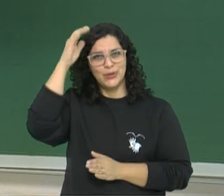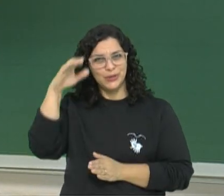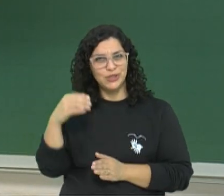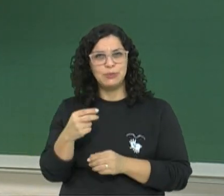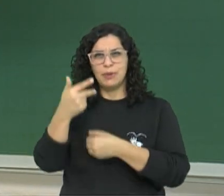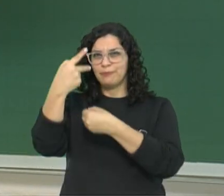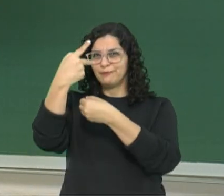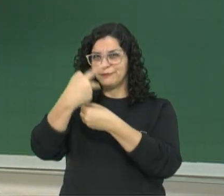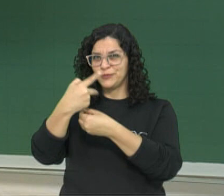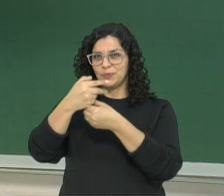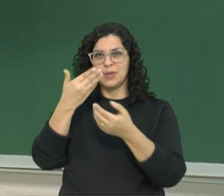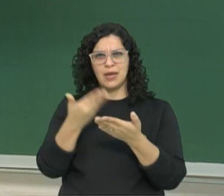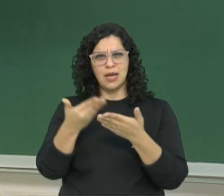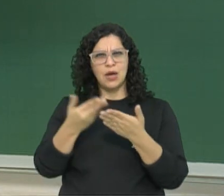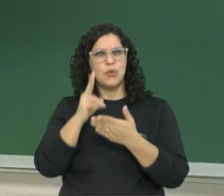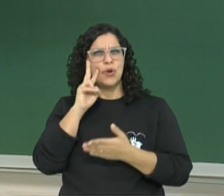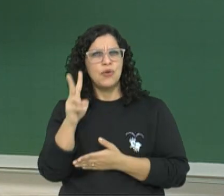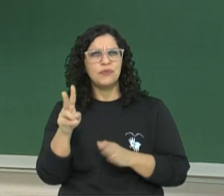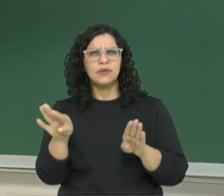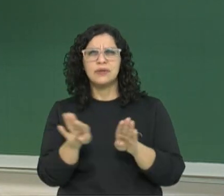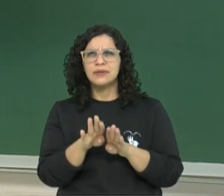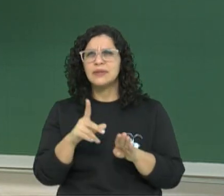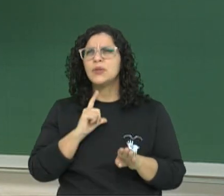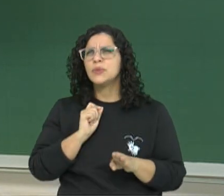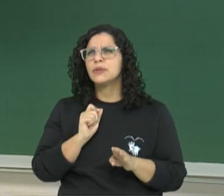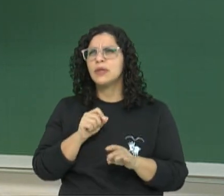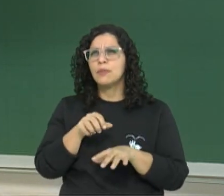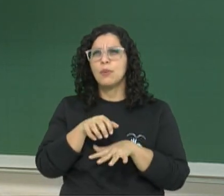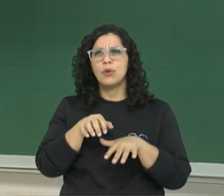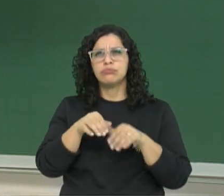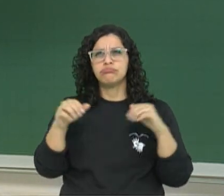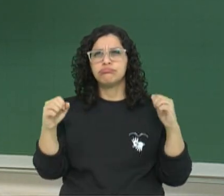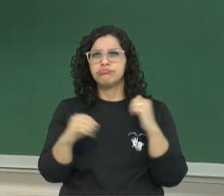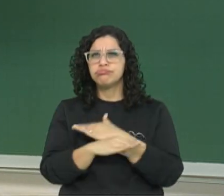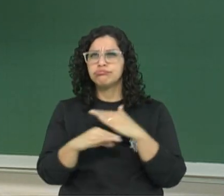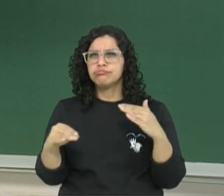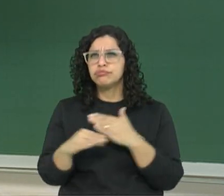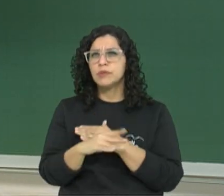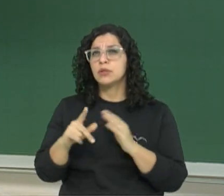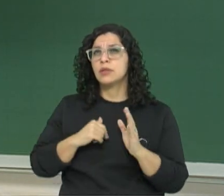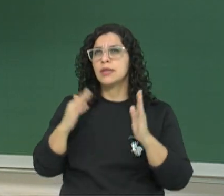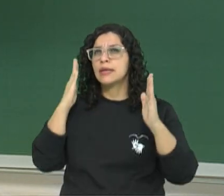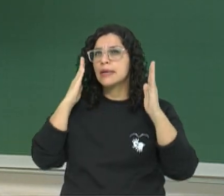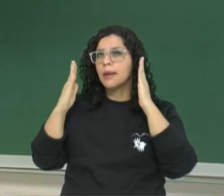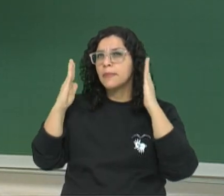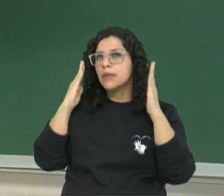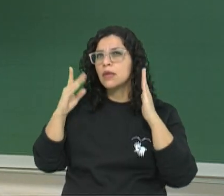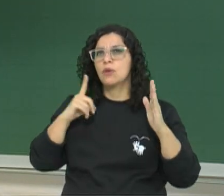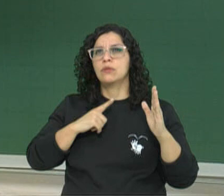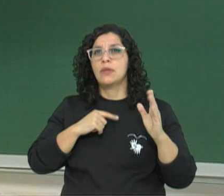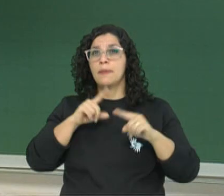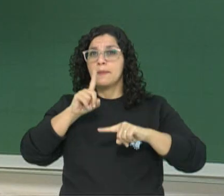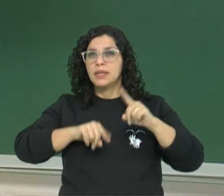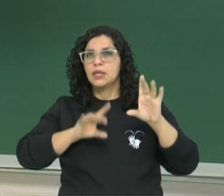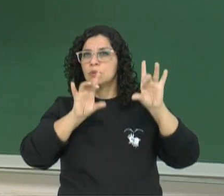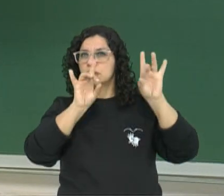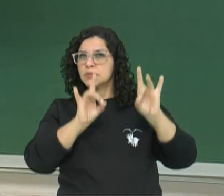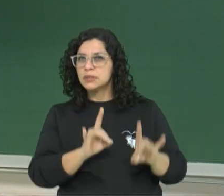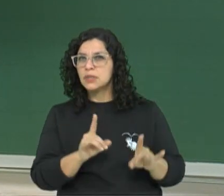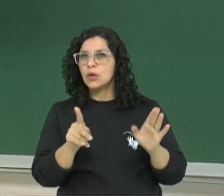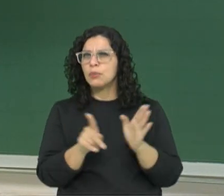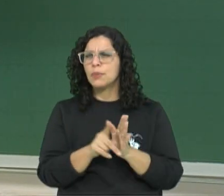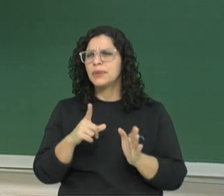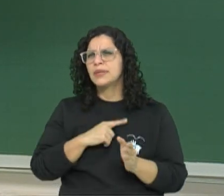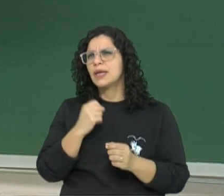Curitiba, eu estava vendo lá, por exemplo, o tráfego de algumas cargas especiais, né? Tinha lá uns caminhões subindo